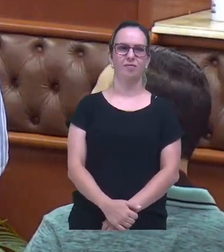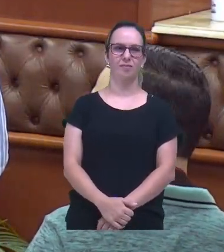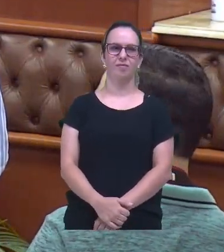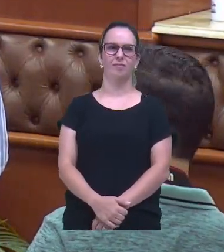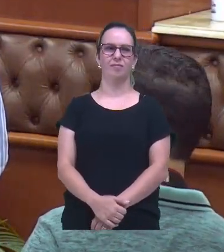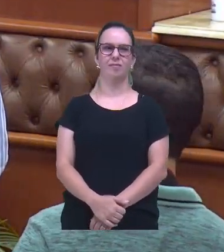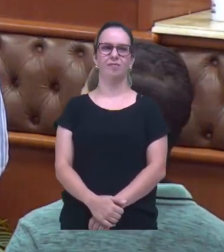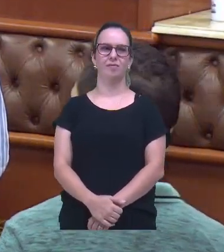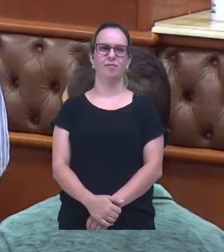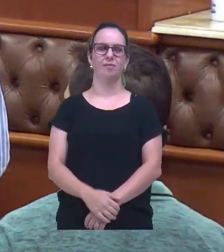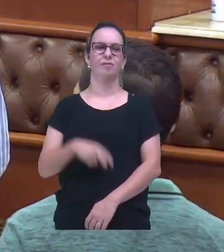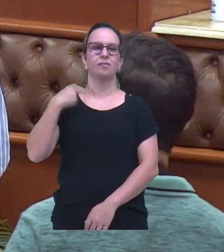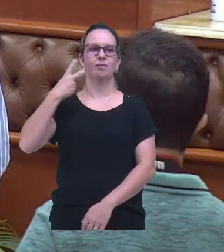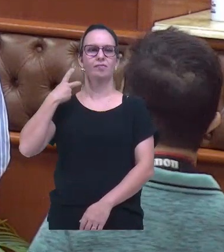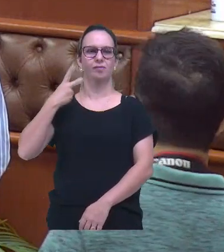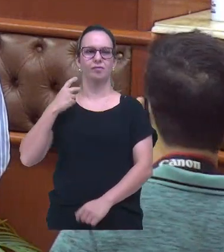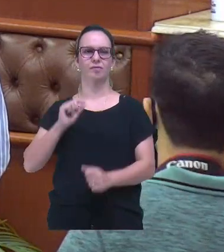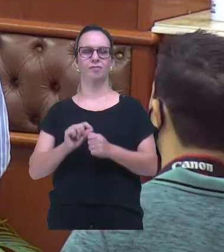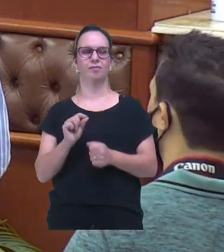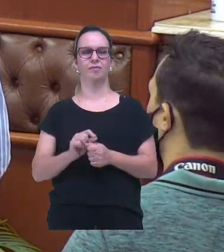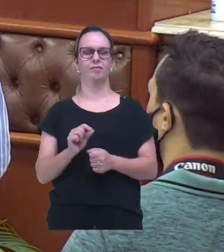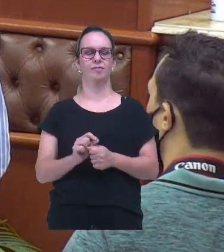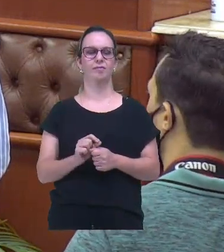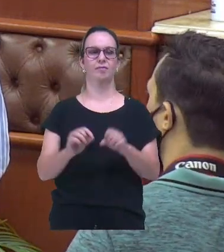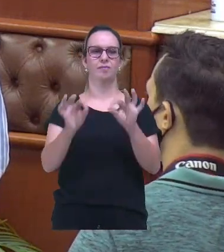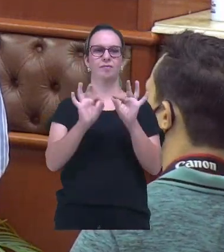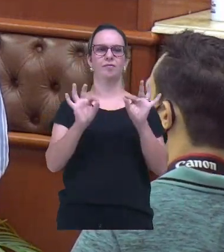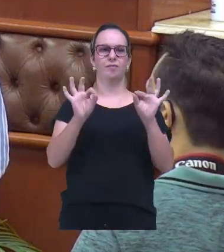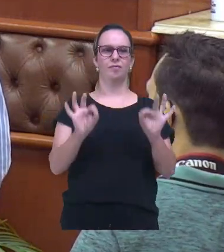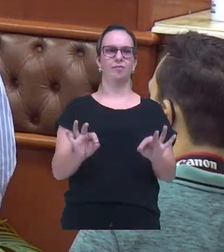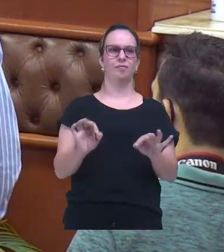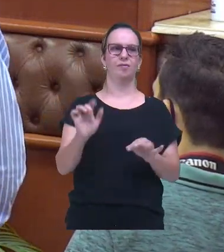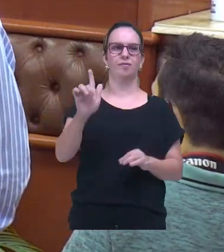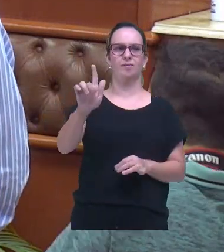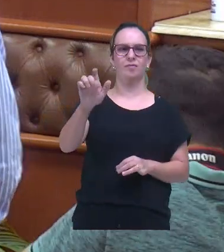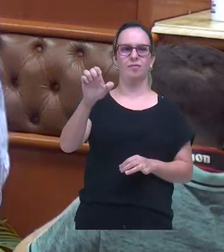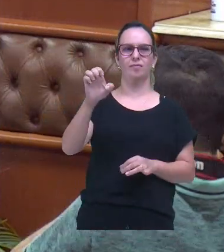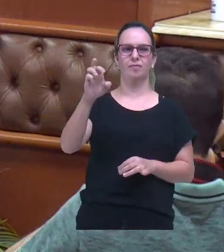E o vereador autor do projeto, vereador Gerson.